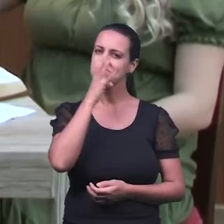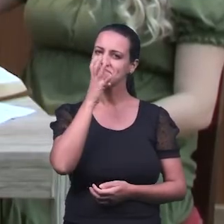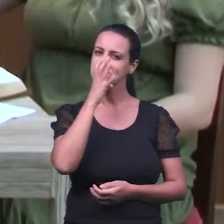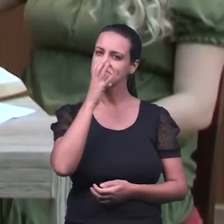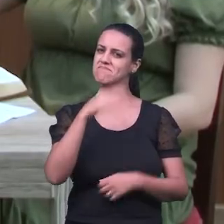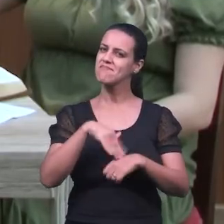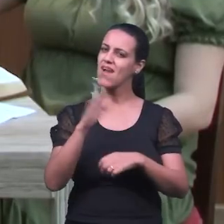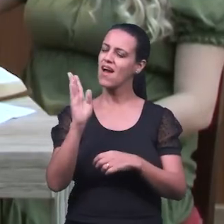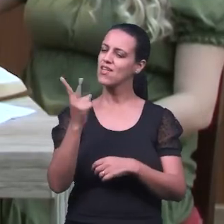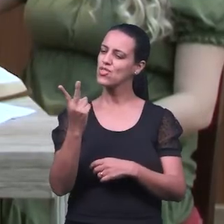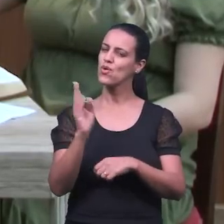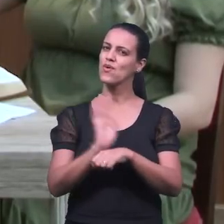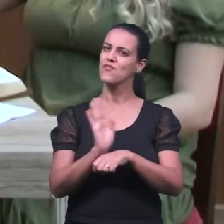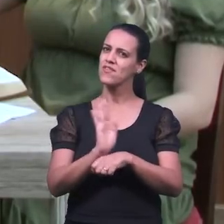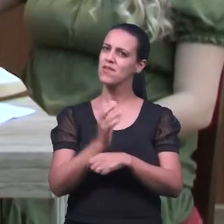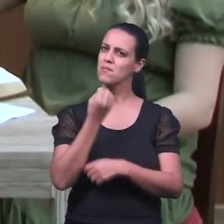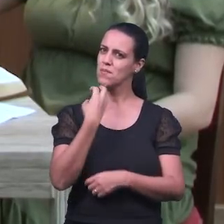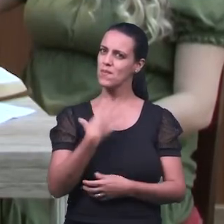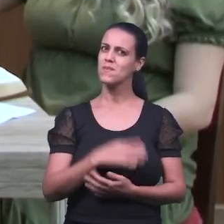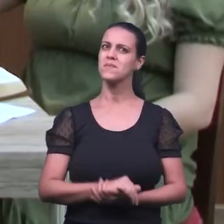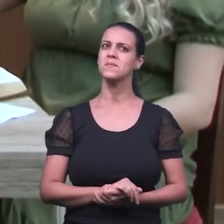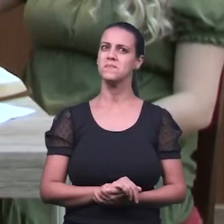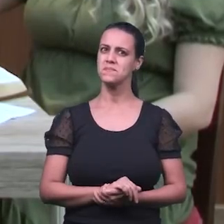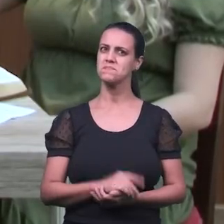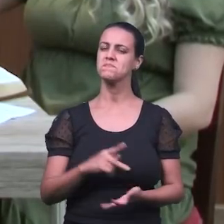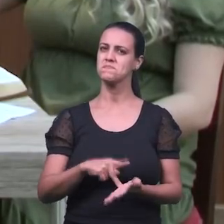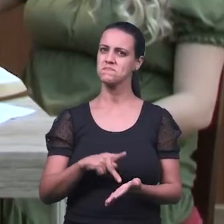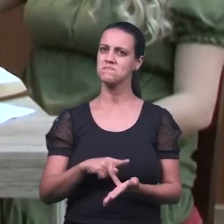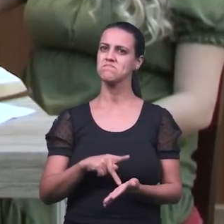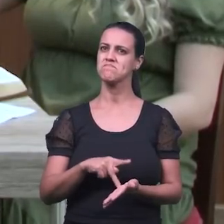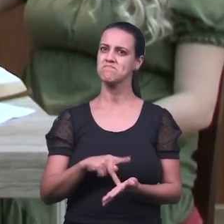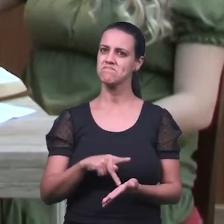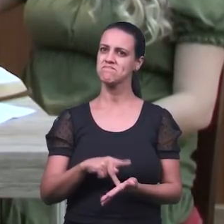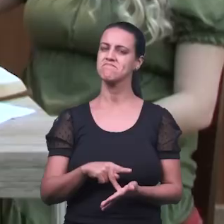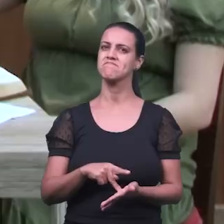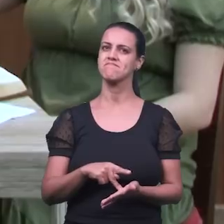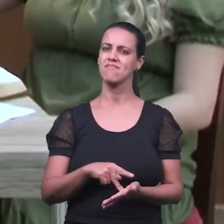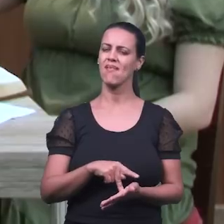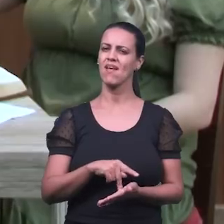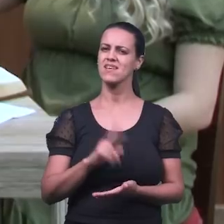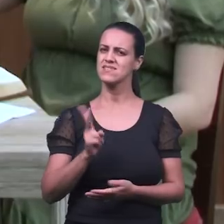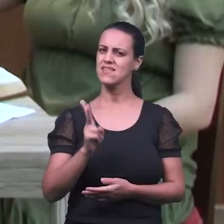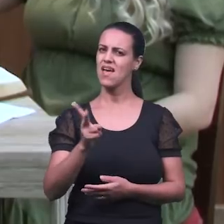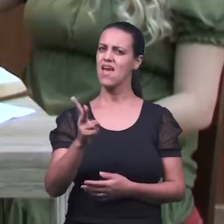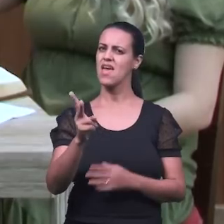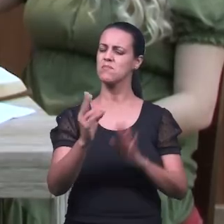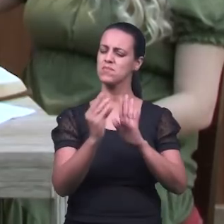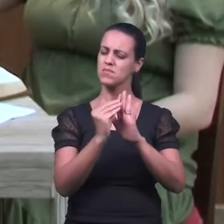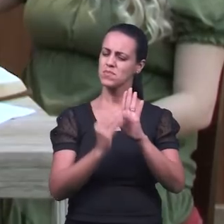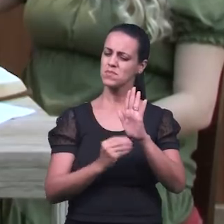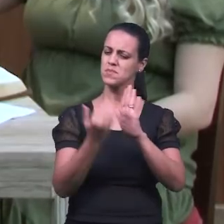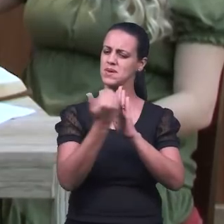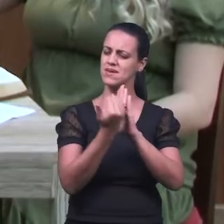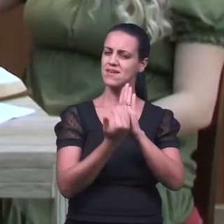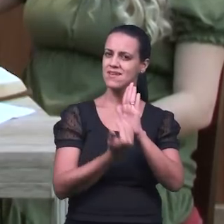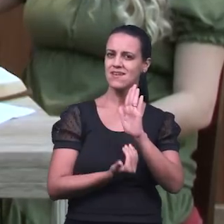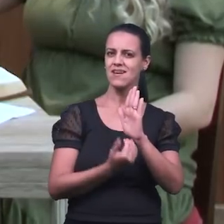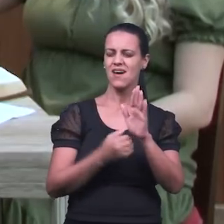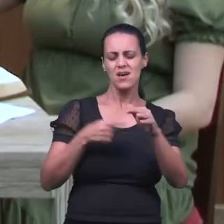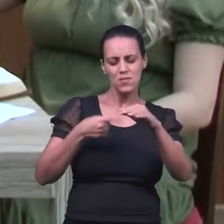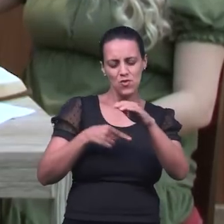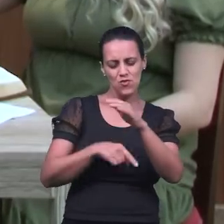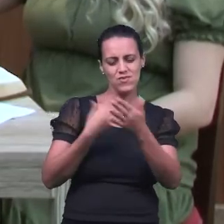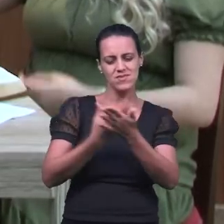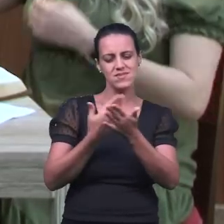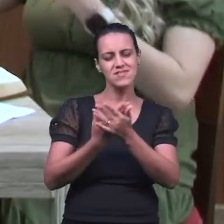2 participações muito boas e realmente a cada programa, a cada vez que nos aprofundamos mais no livro